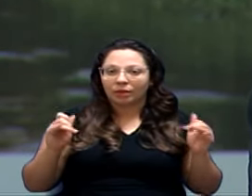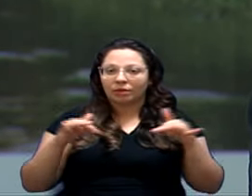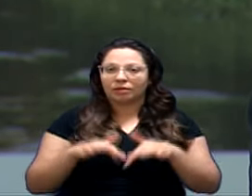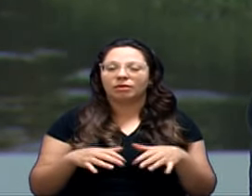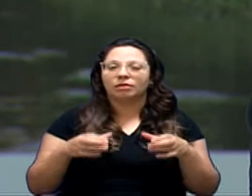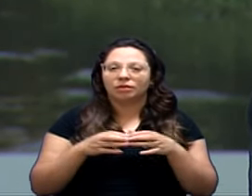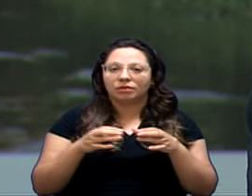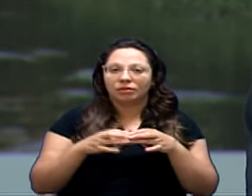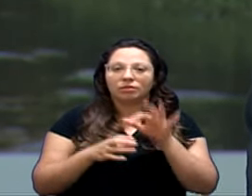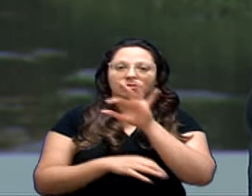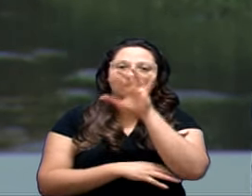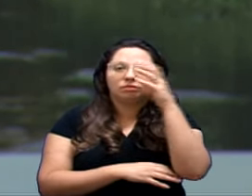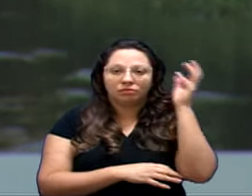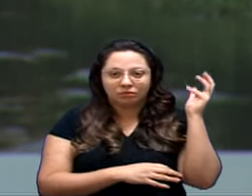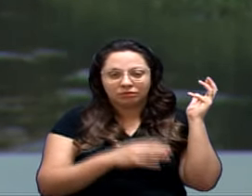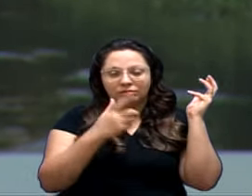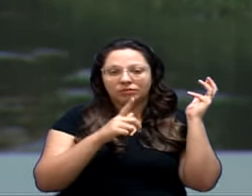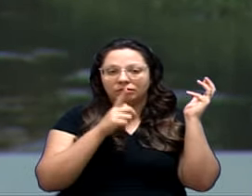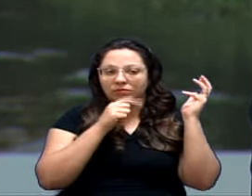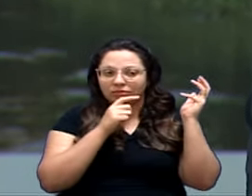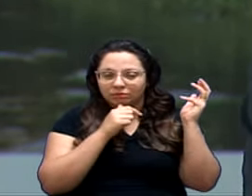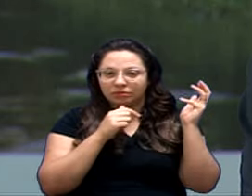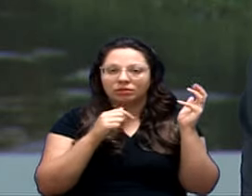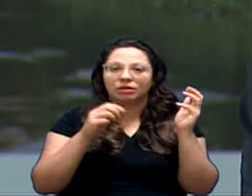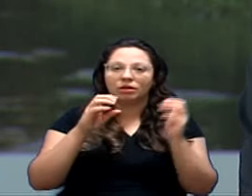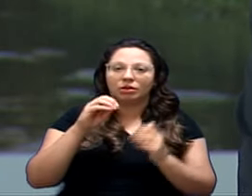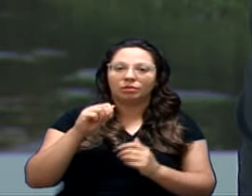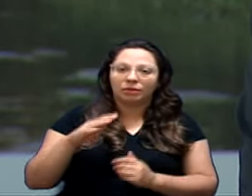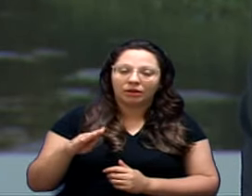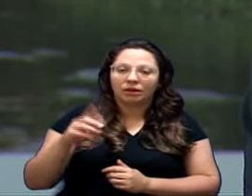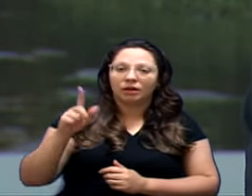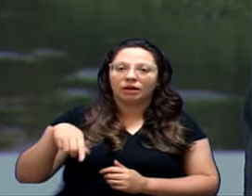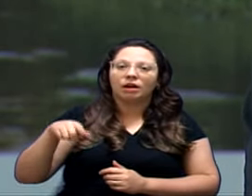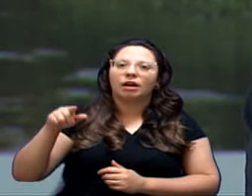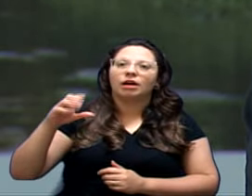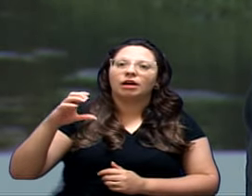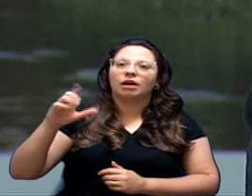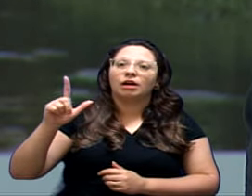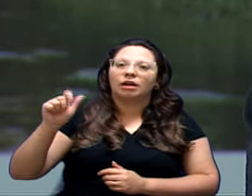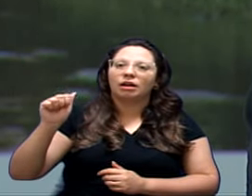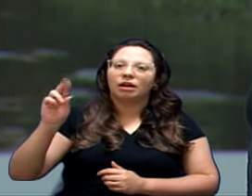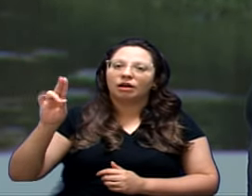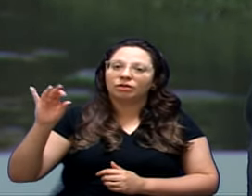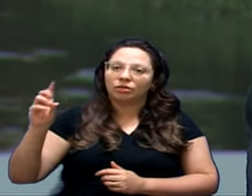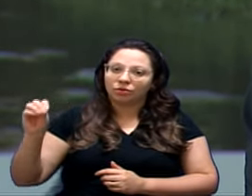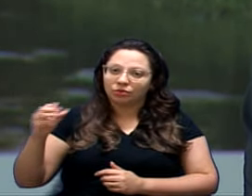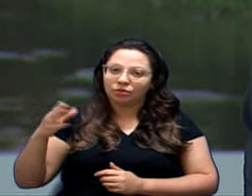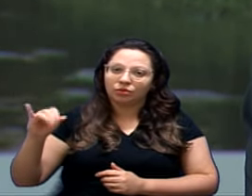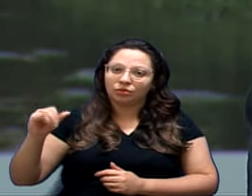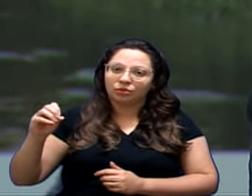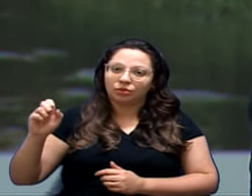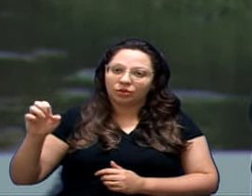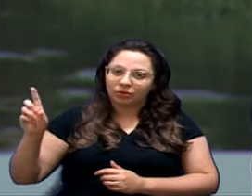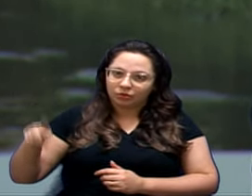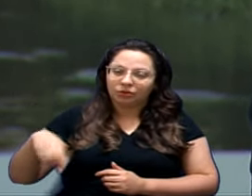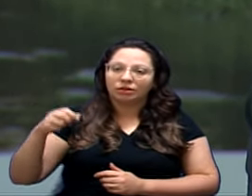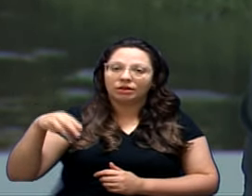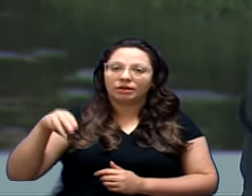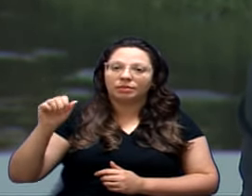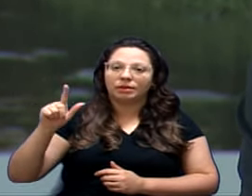Meio Ambiente e saneamento básico da aab representadas por Claudinei Almeida José Edson de Oliveira e Milena